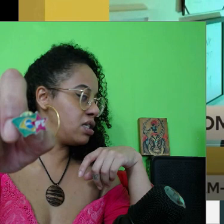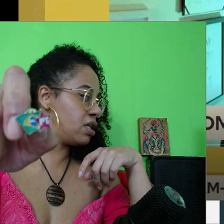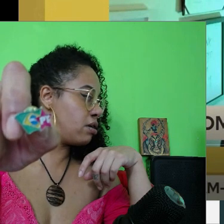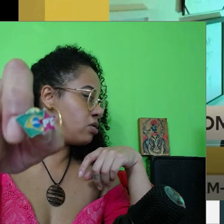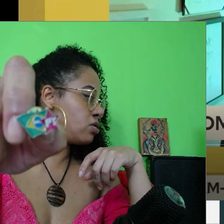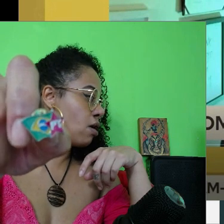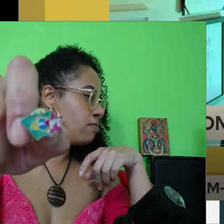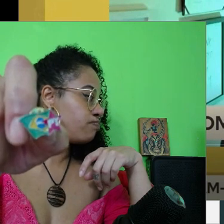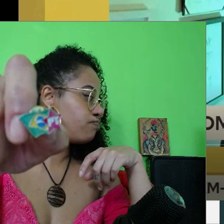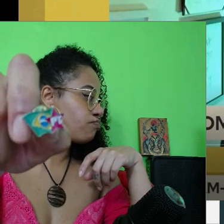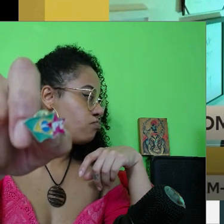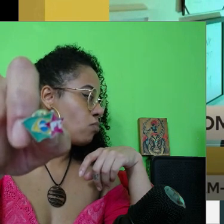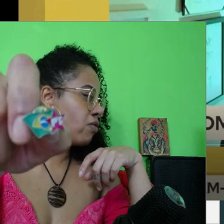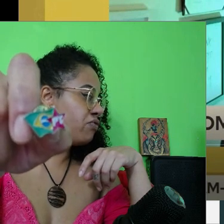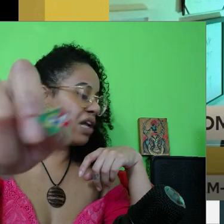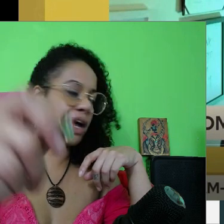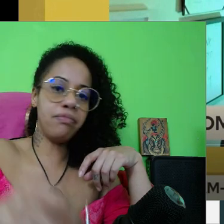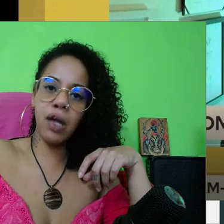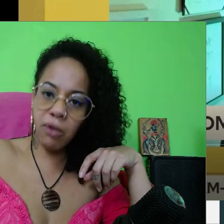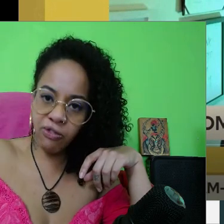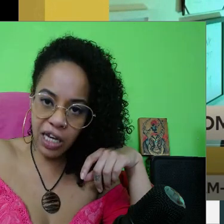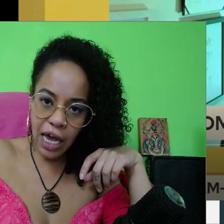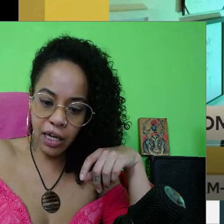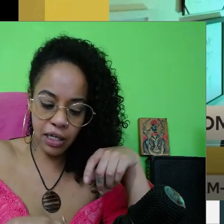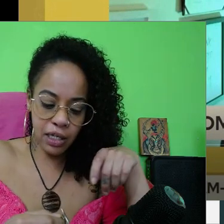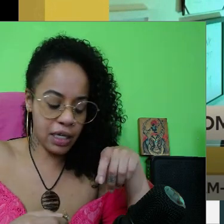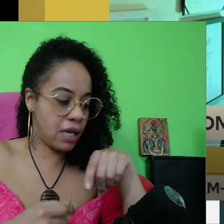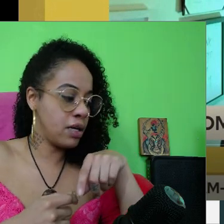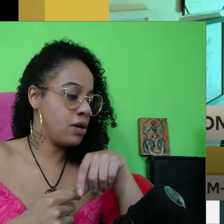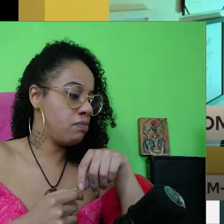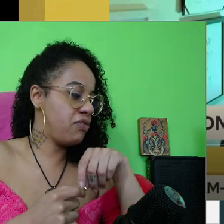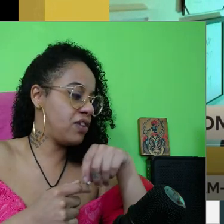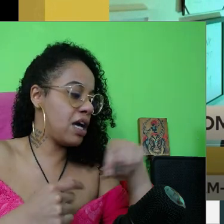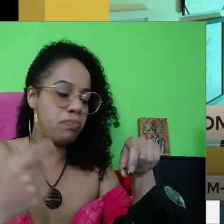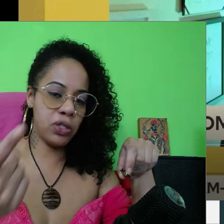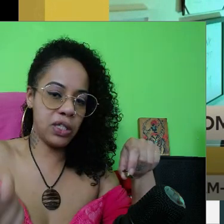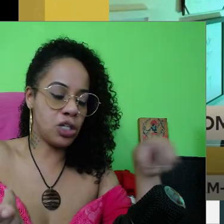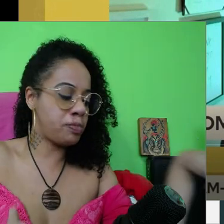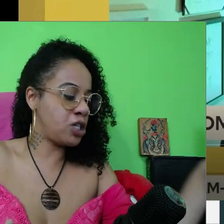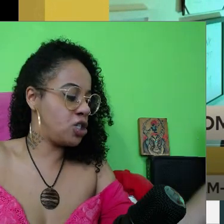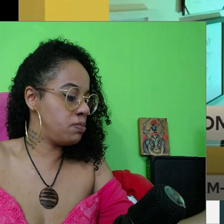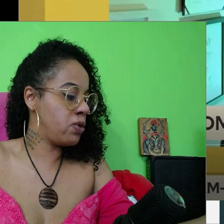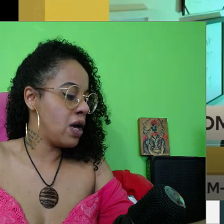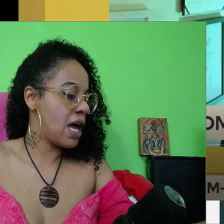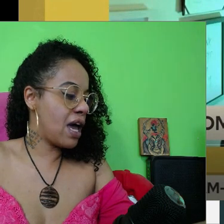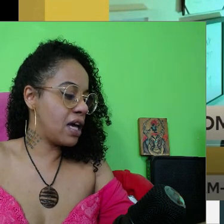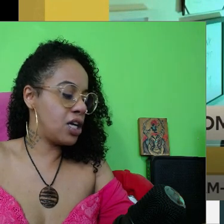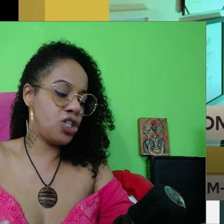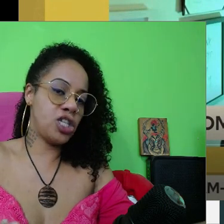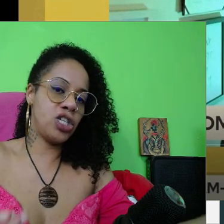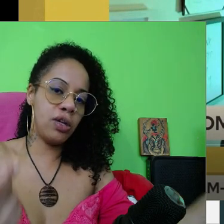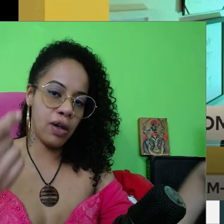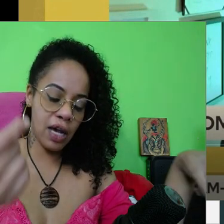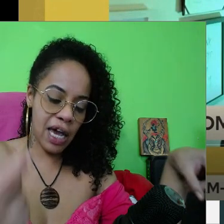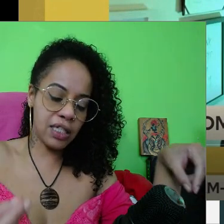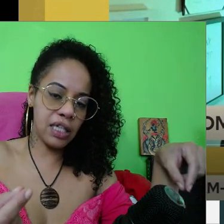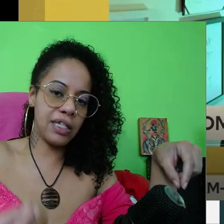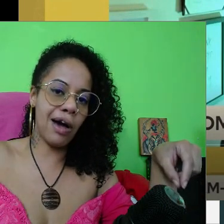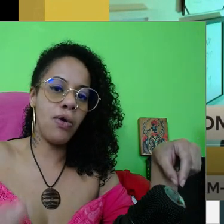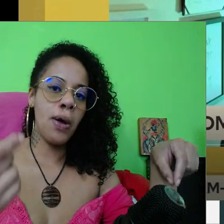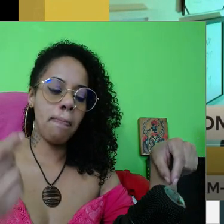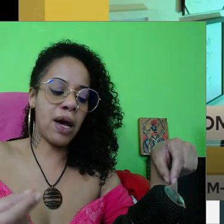tiravam de petista Então eu só fui lá e me filiei né minha filha por isso que eu te petismo é ingrediente